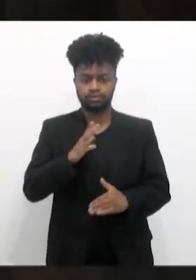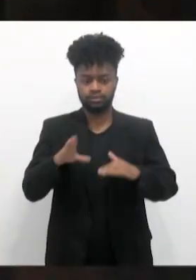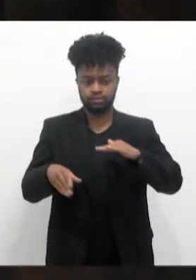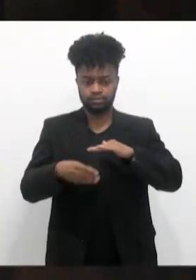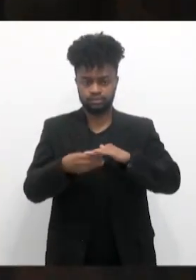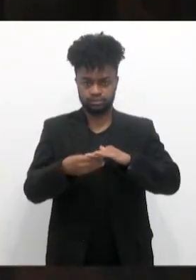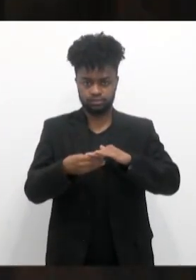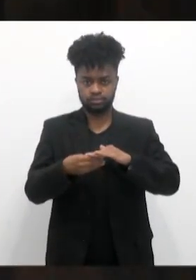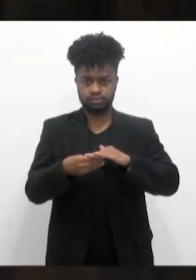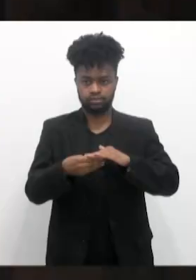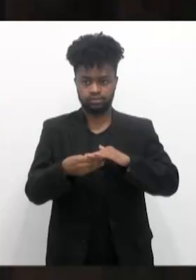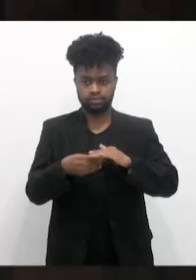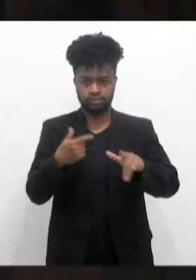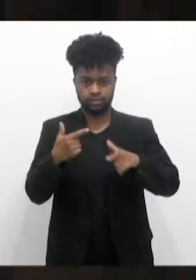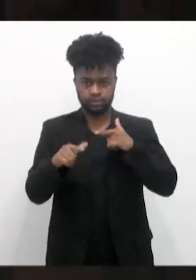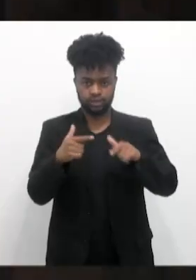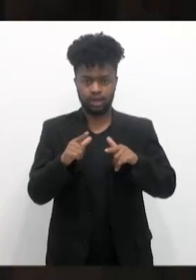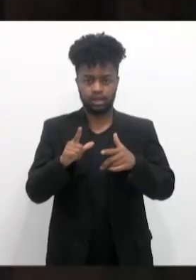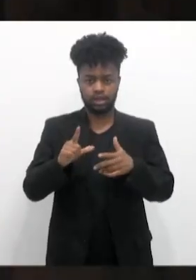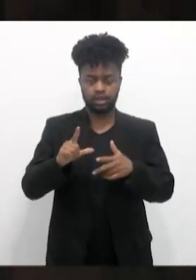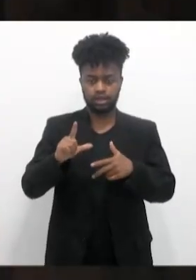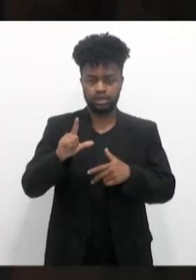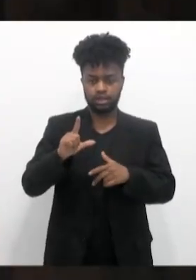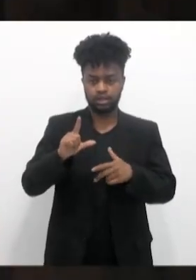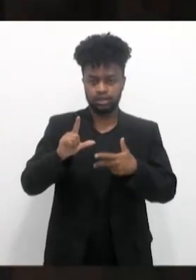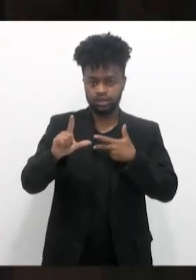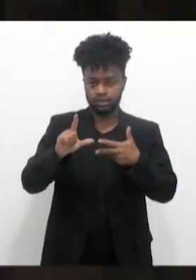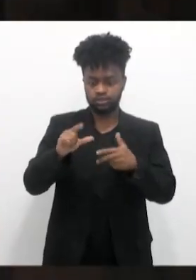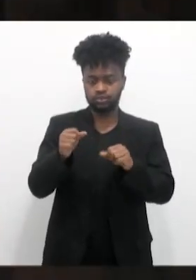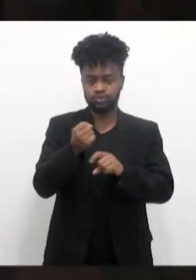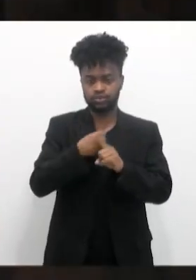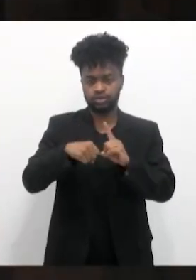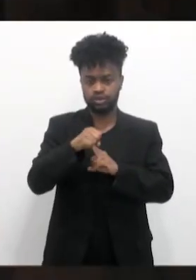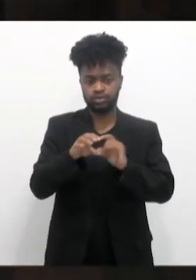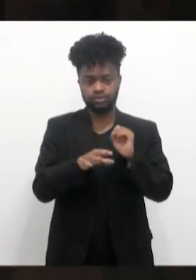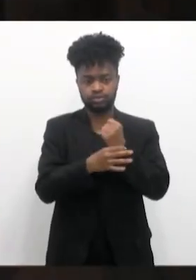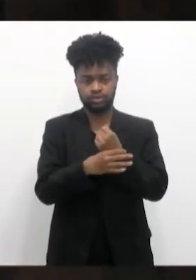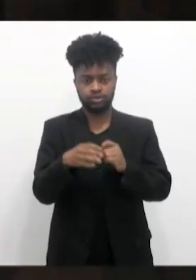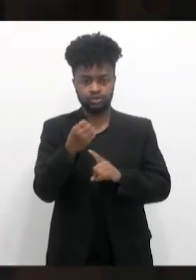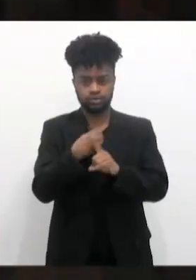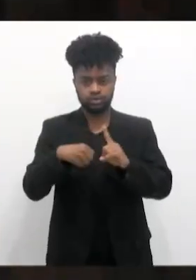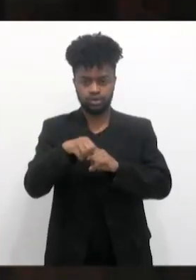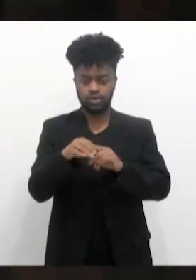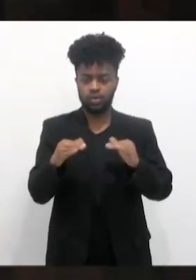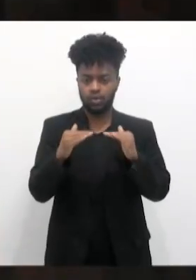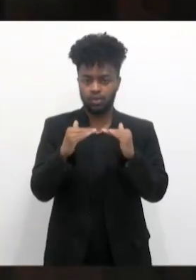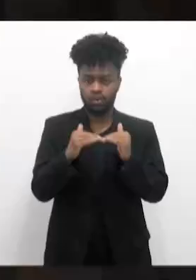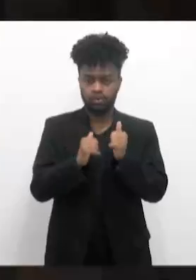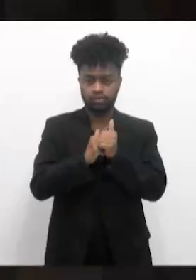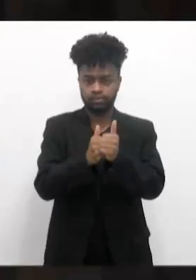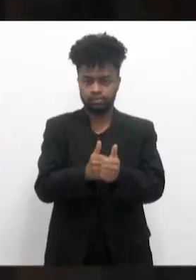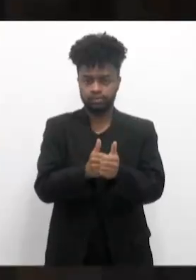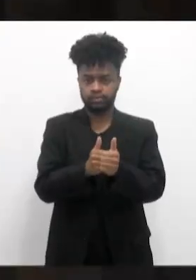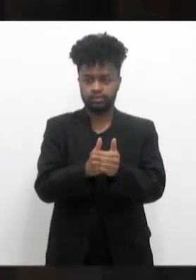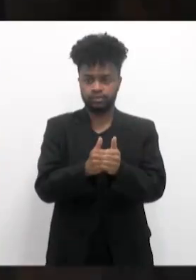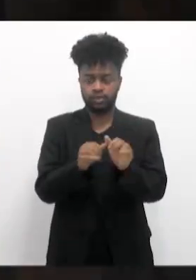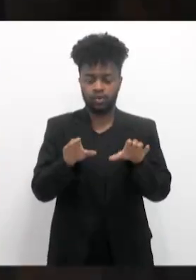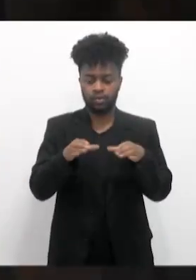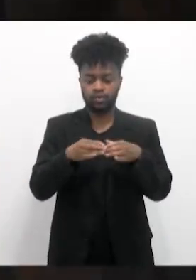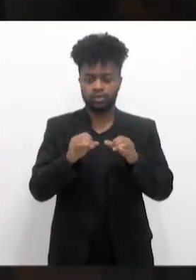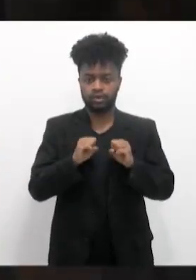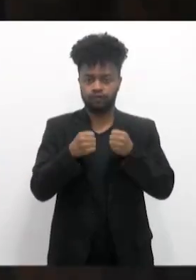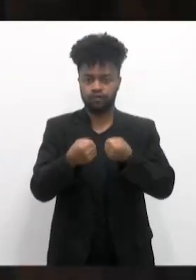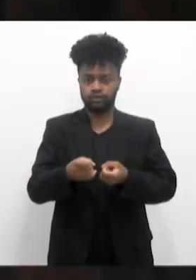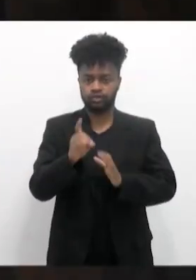emendas de trabalho, legislação social e seguridade social favorável, com as emendas da Comissão de Defesa dos Direitos Humanos,